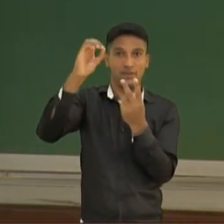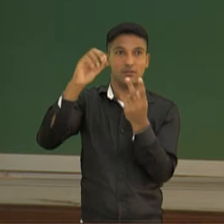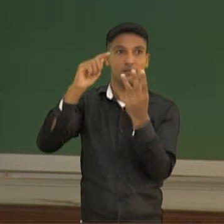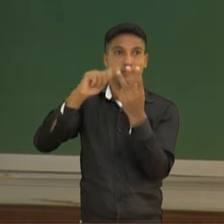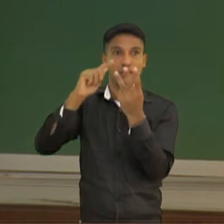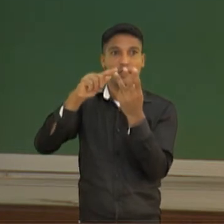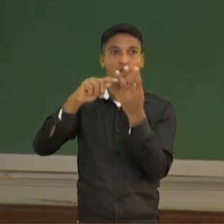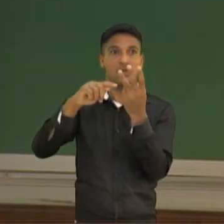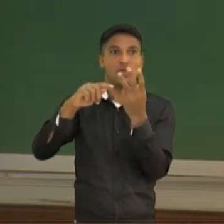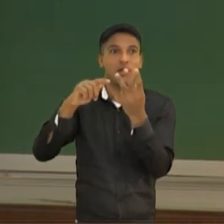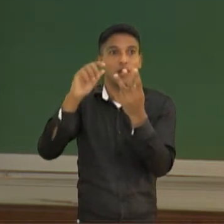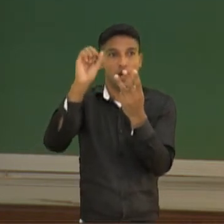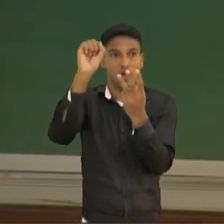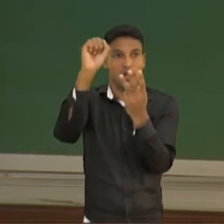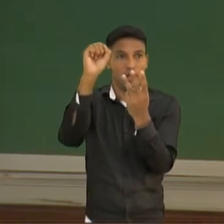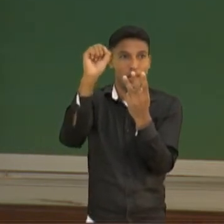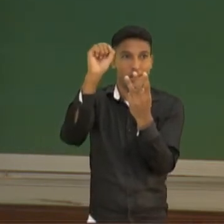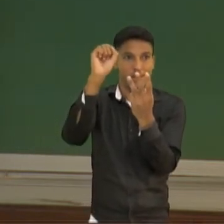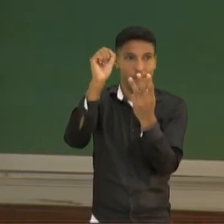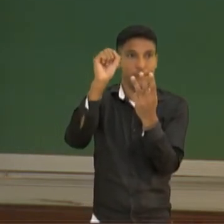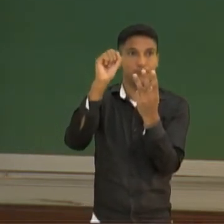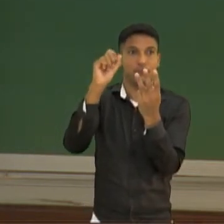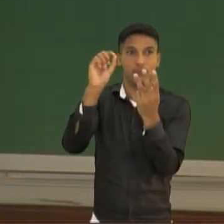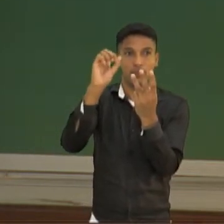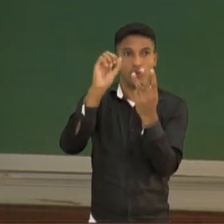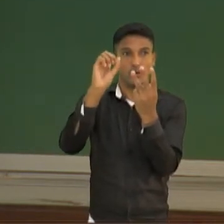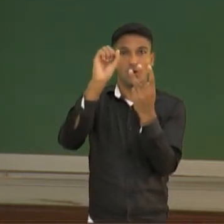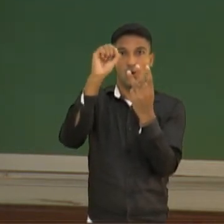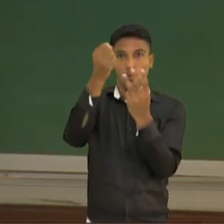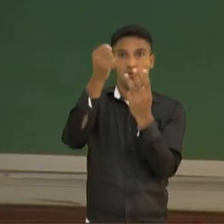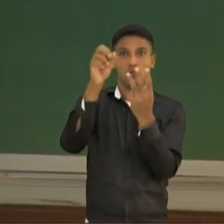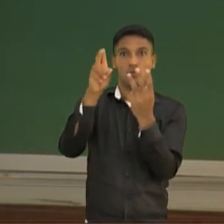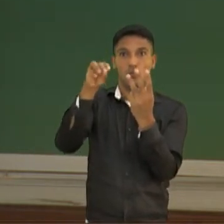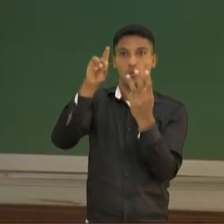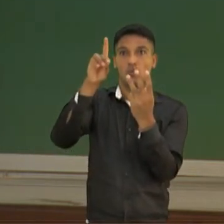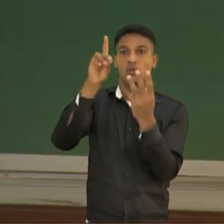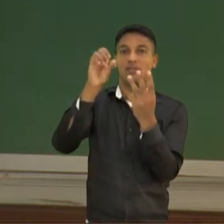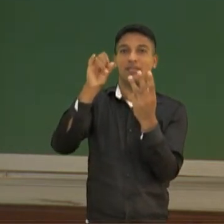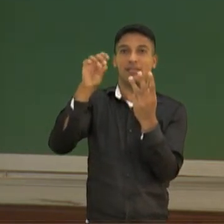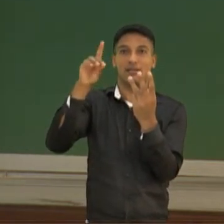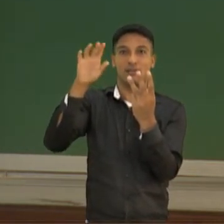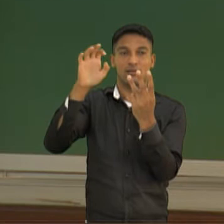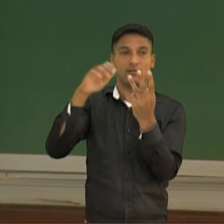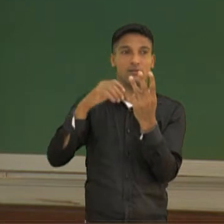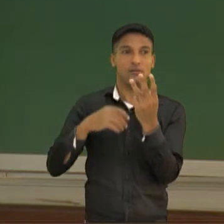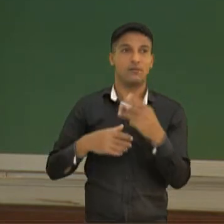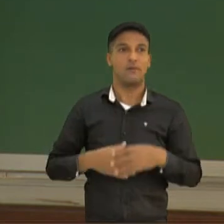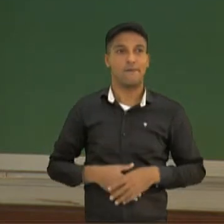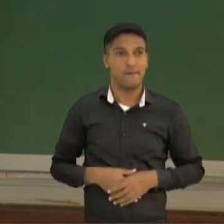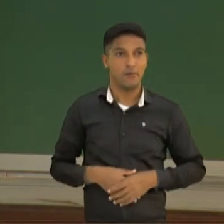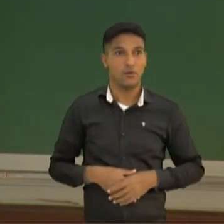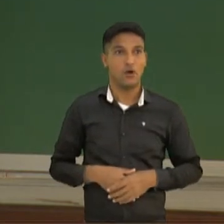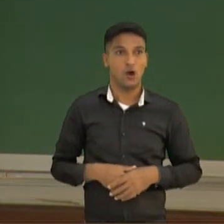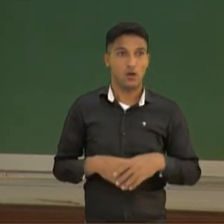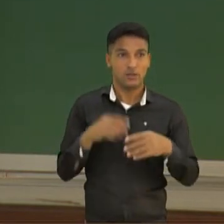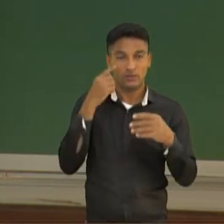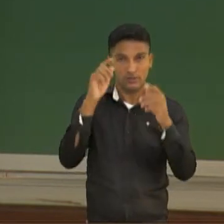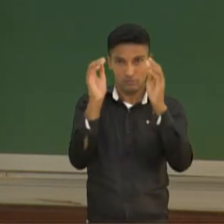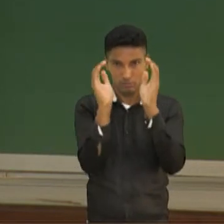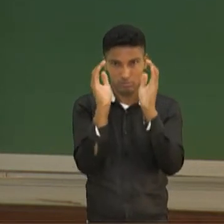Uma centena, 2 dezenas e 8 unidades. Se eu fizer isso aqui vezes